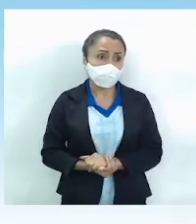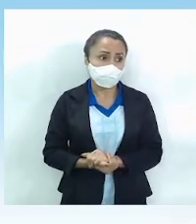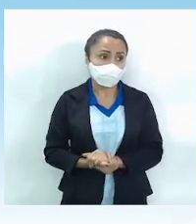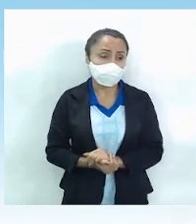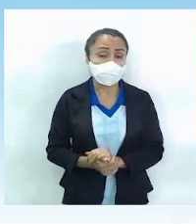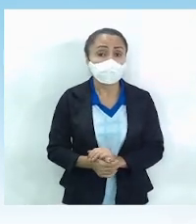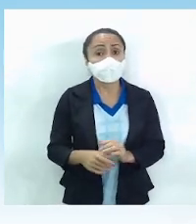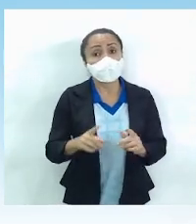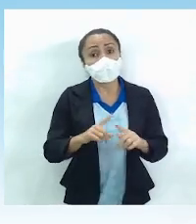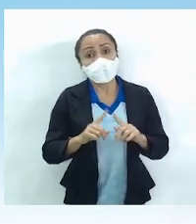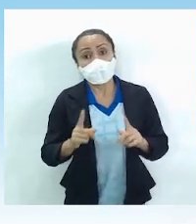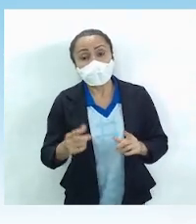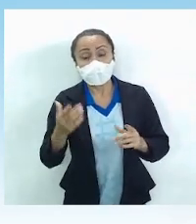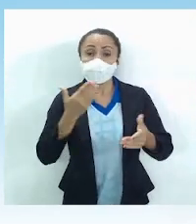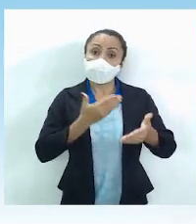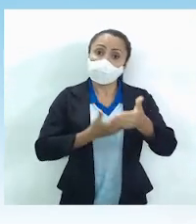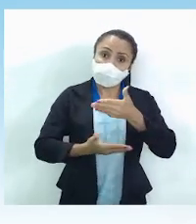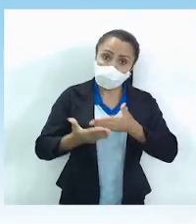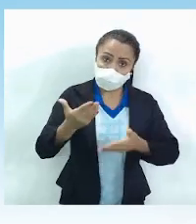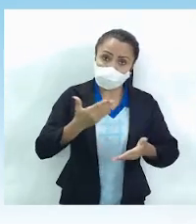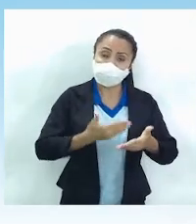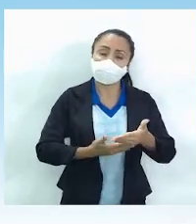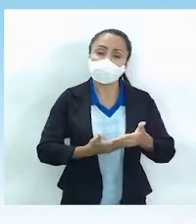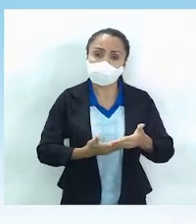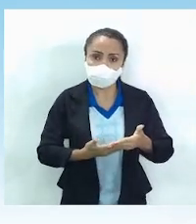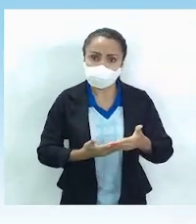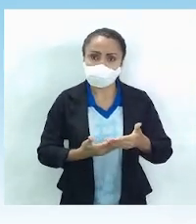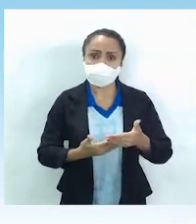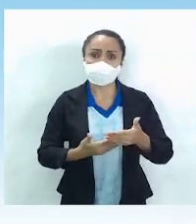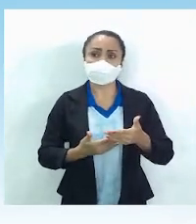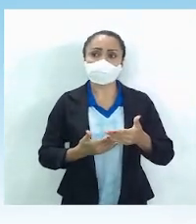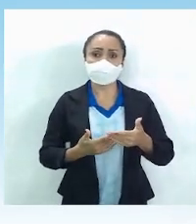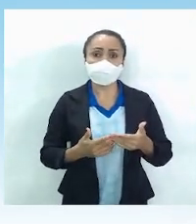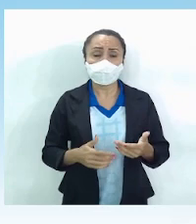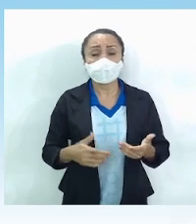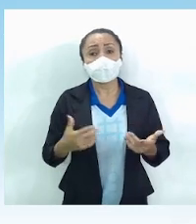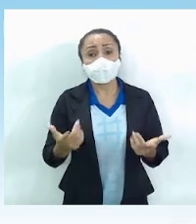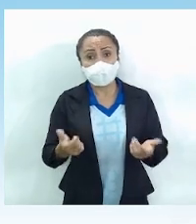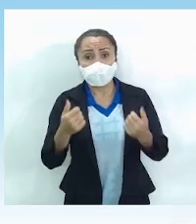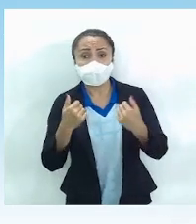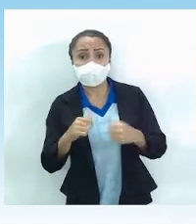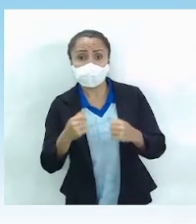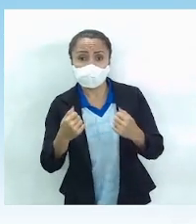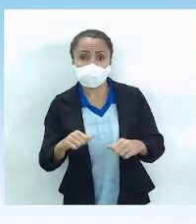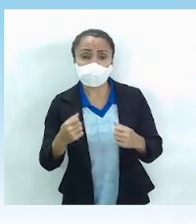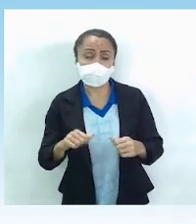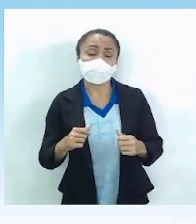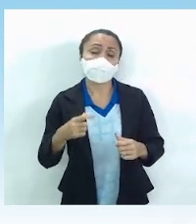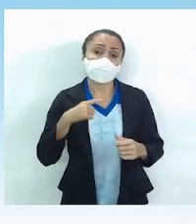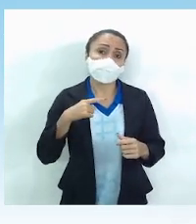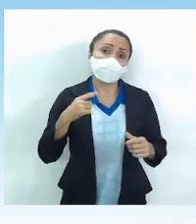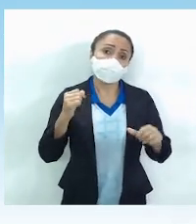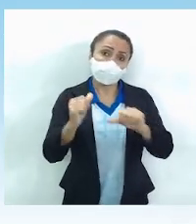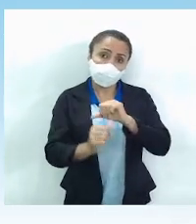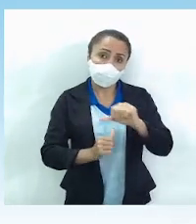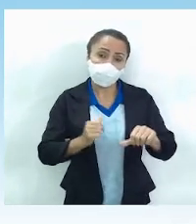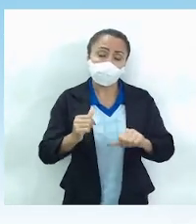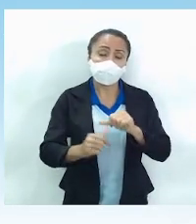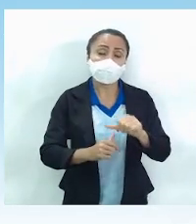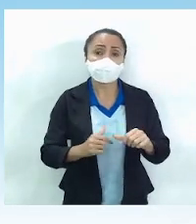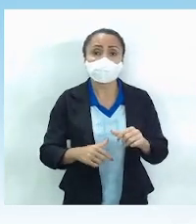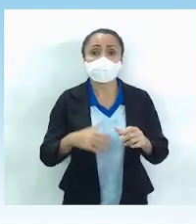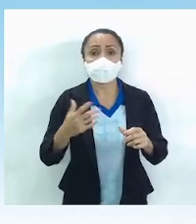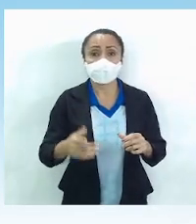essa relação, ok? Ela está condicionada às transformações